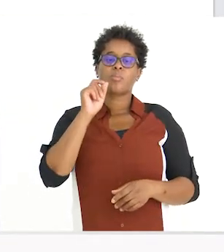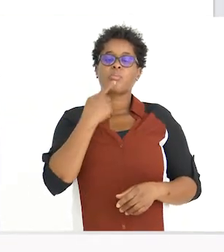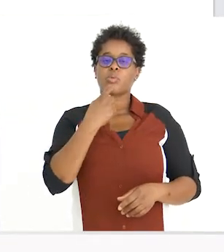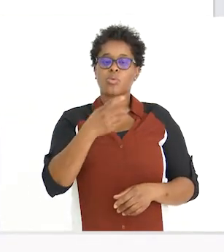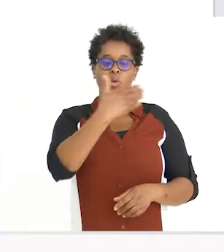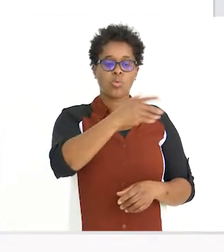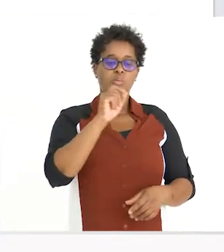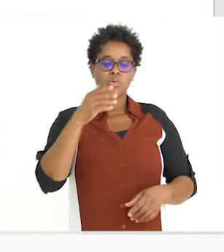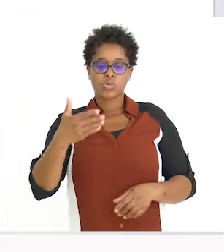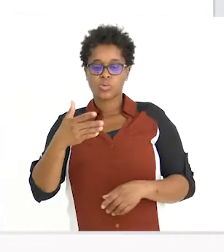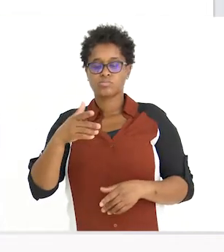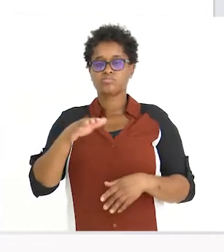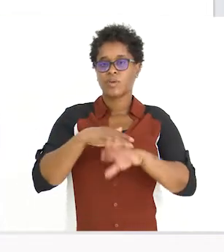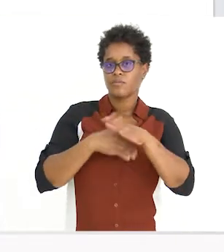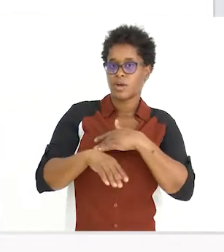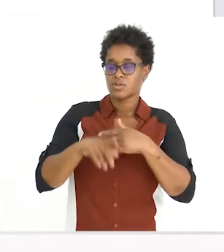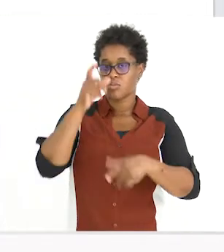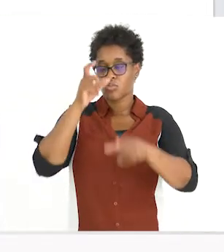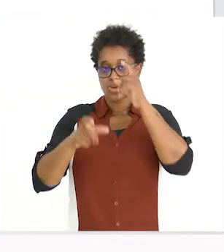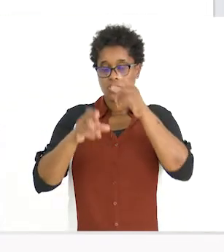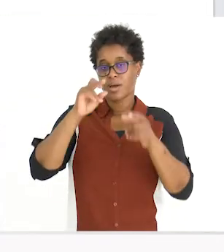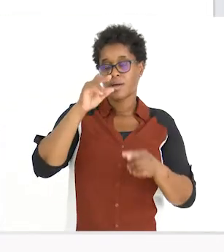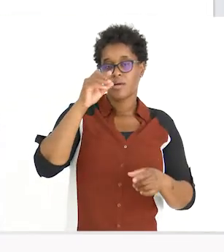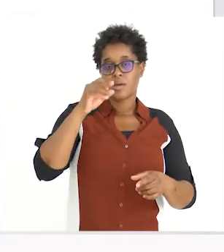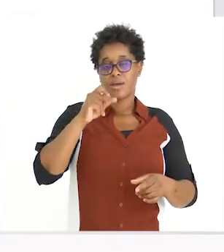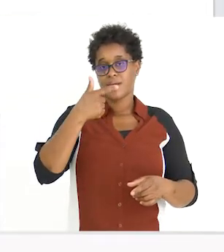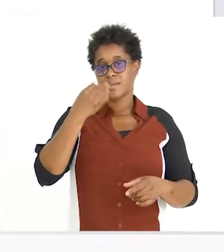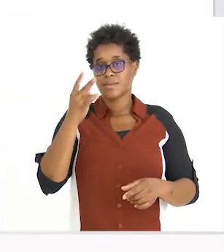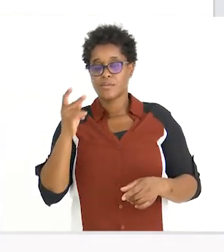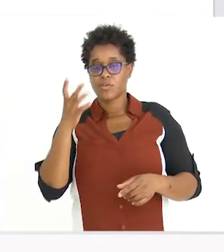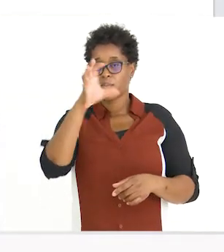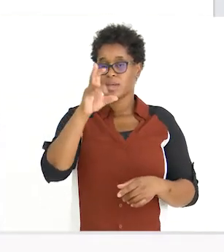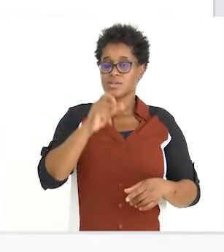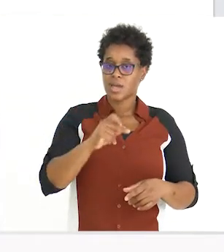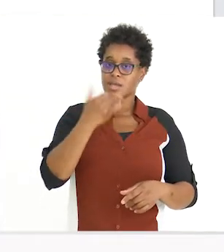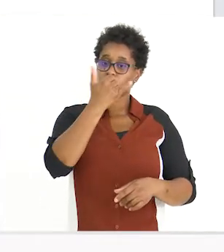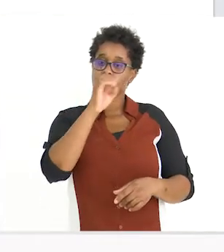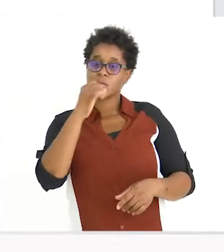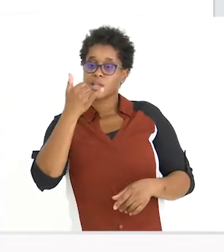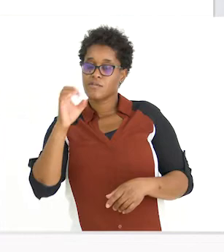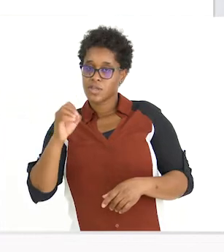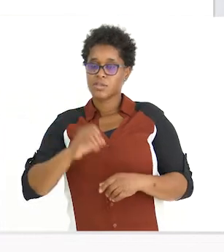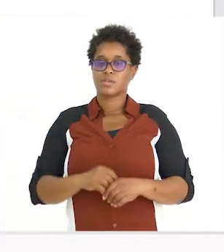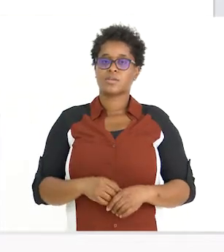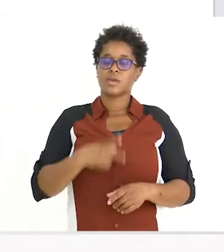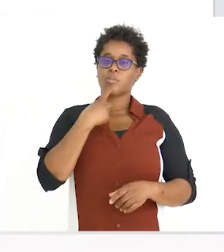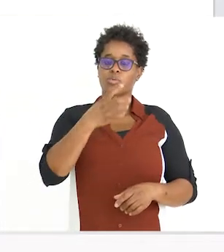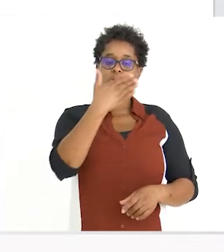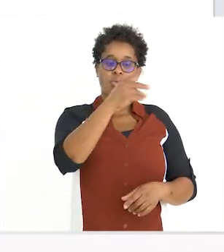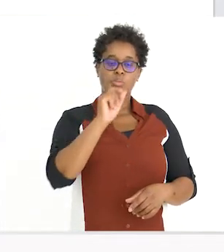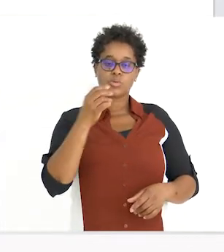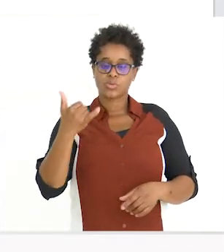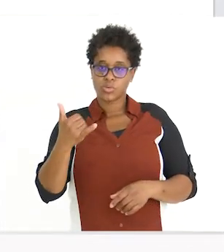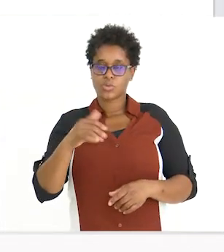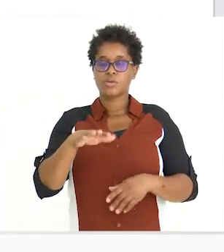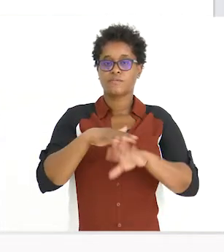Determine a população ativa do país já em 2020. E a pergunta 1.2.